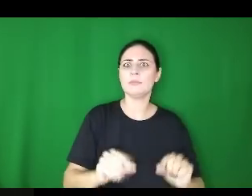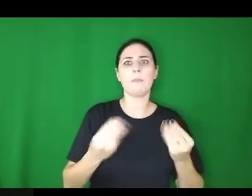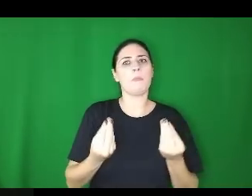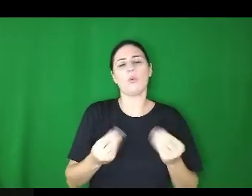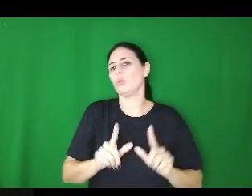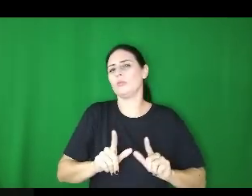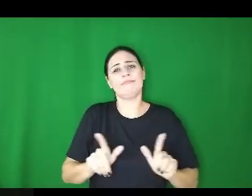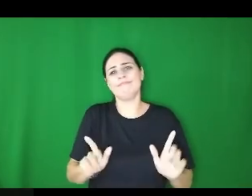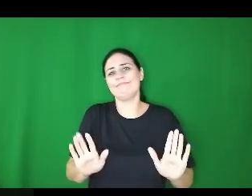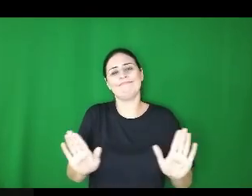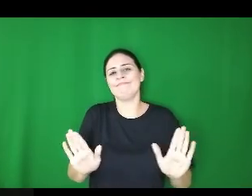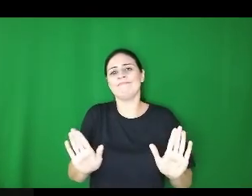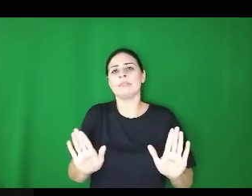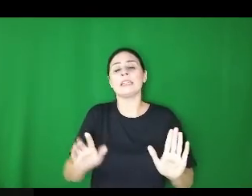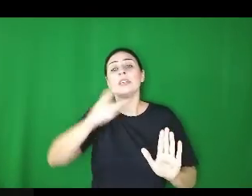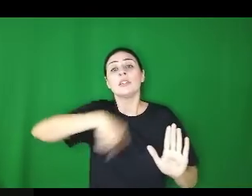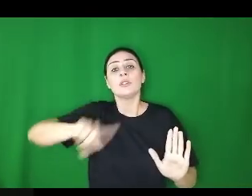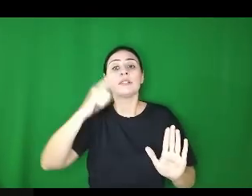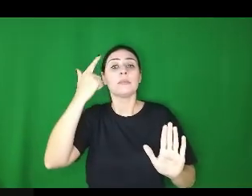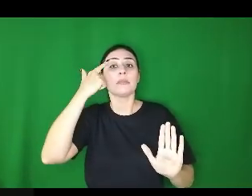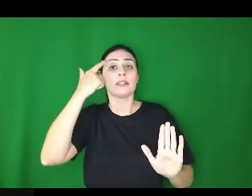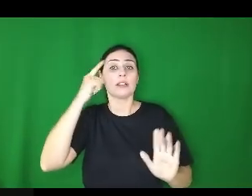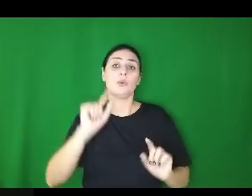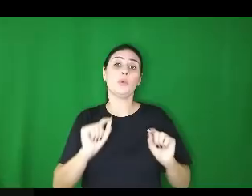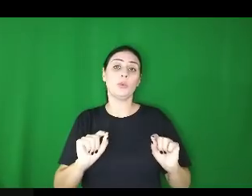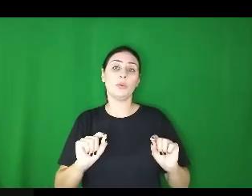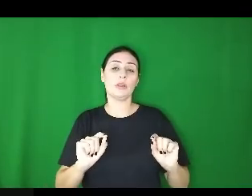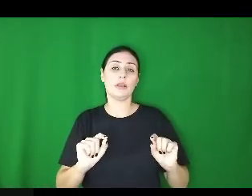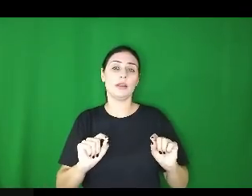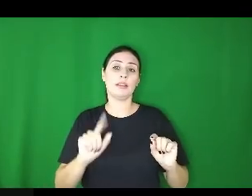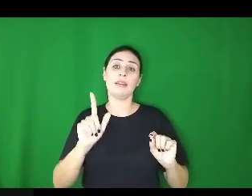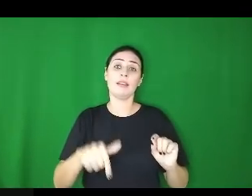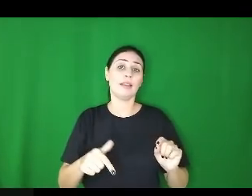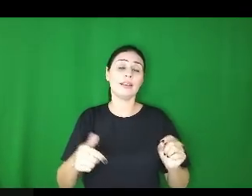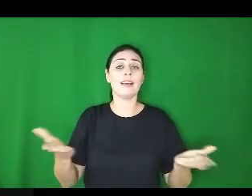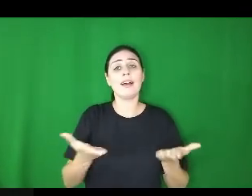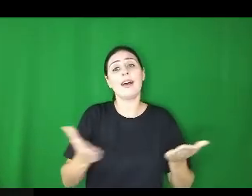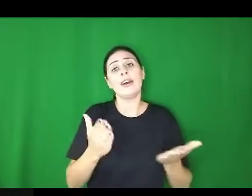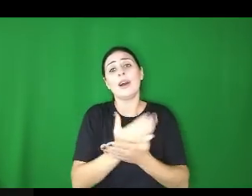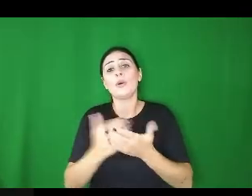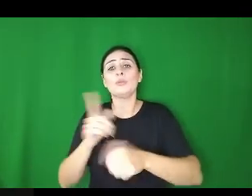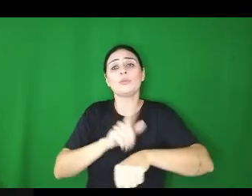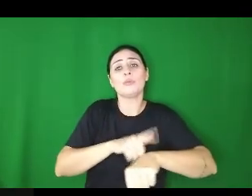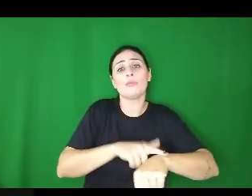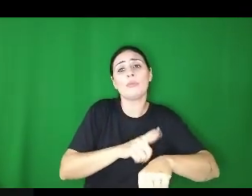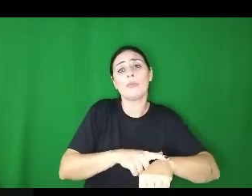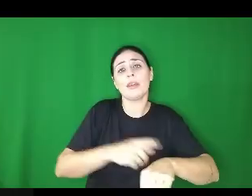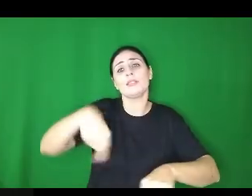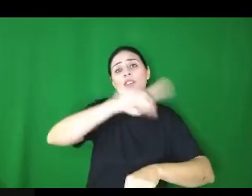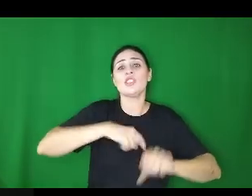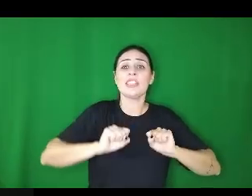pessoas sérias e que colocaram um trabalho aí que eu acho que a gente tem que reconhecer, e é um material que a gente pode ter